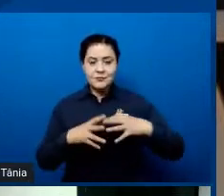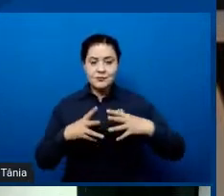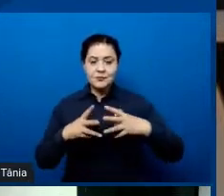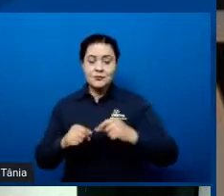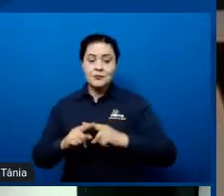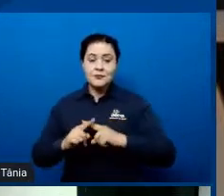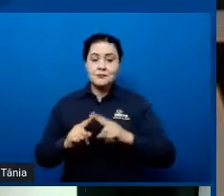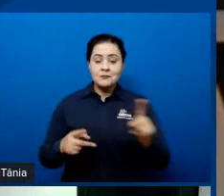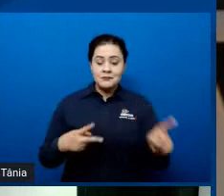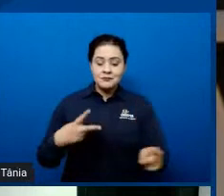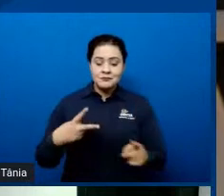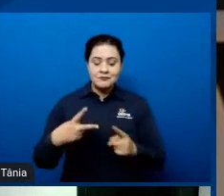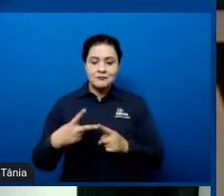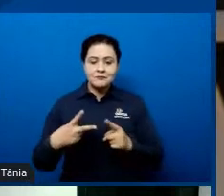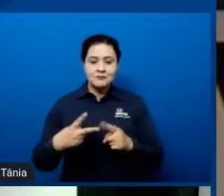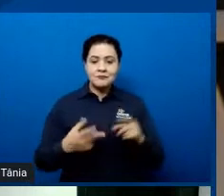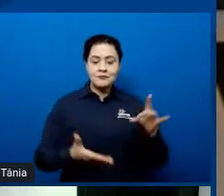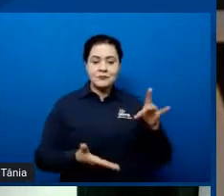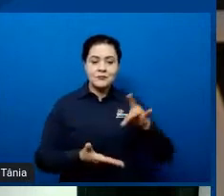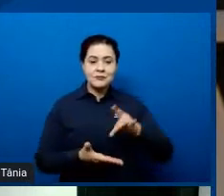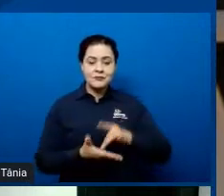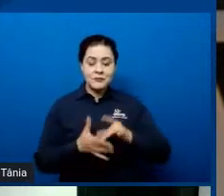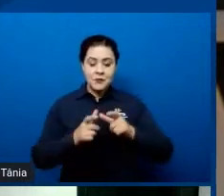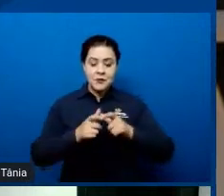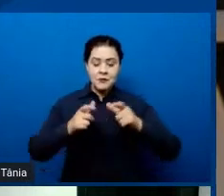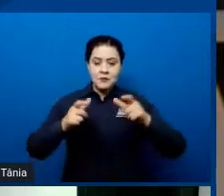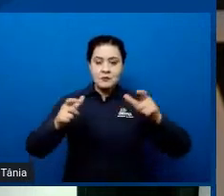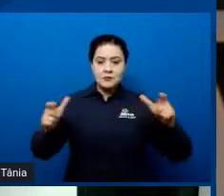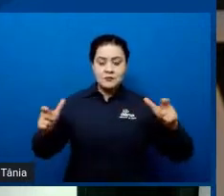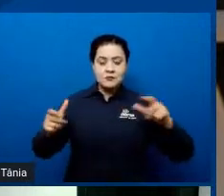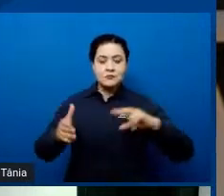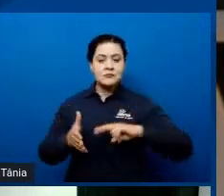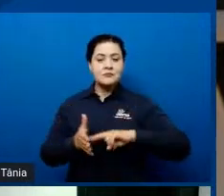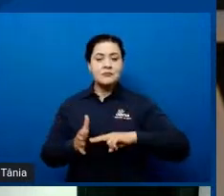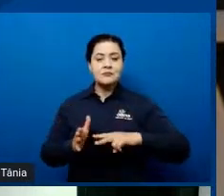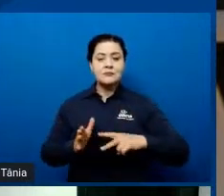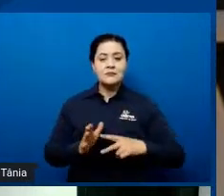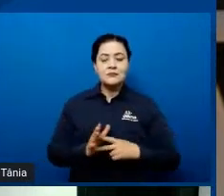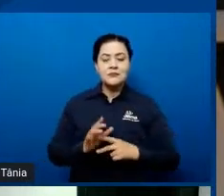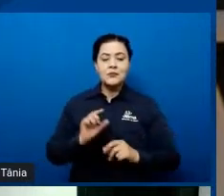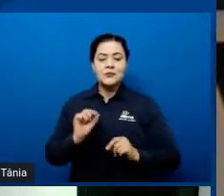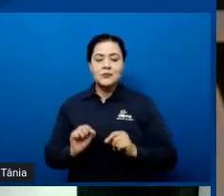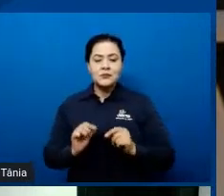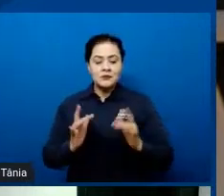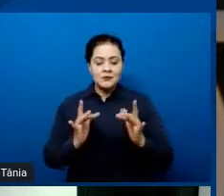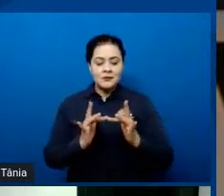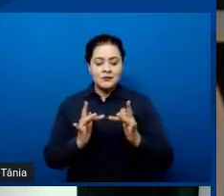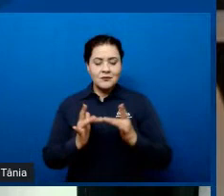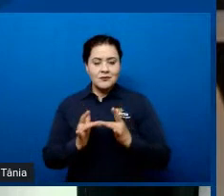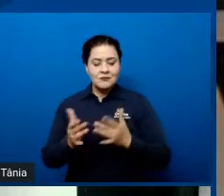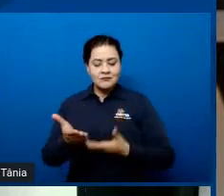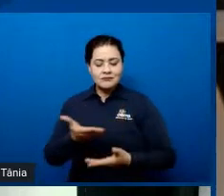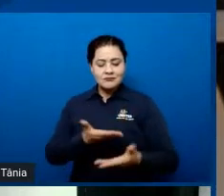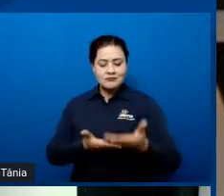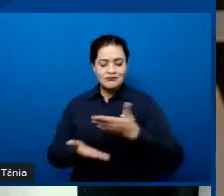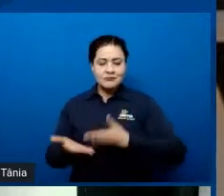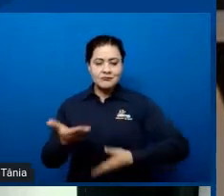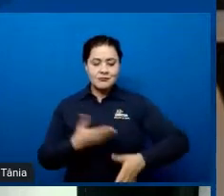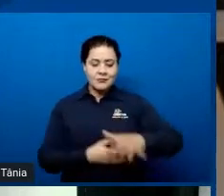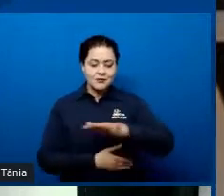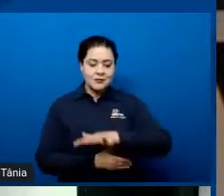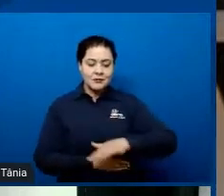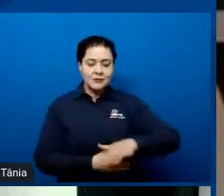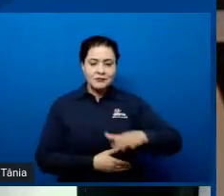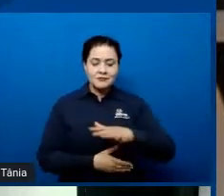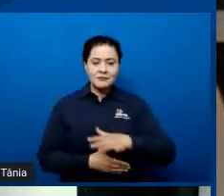de realidade aumentada, né, eu tenho interação com o ambiente